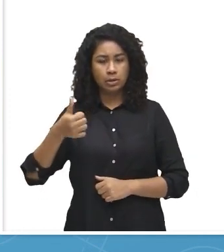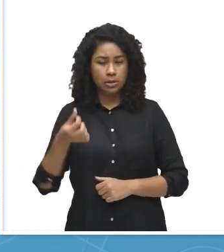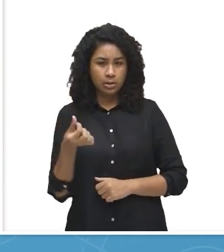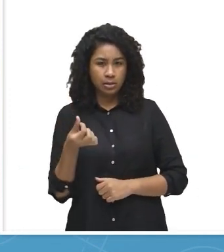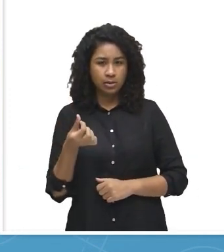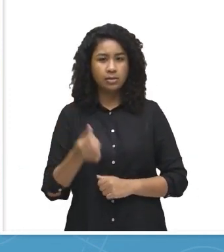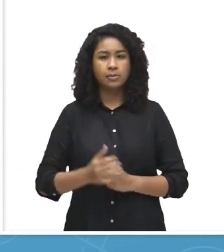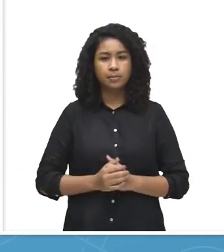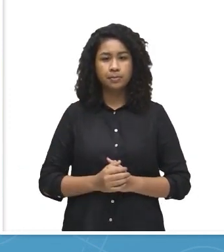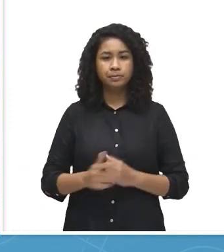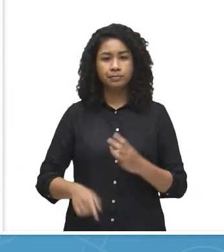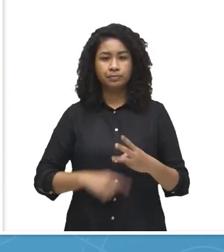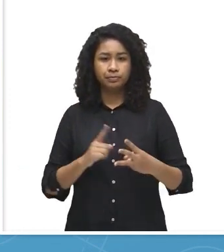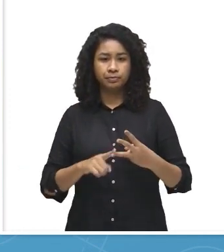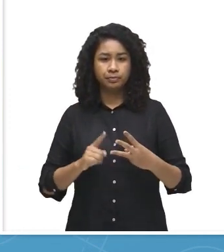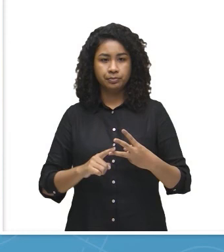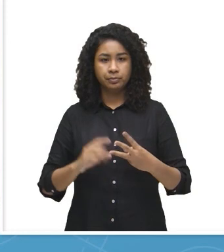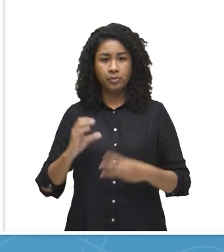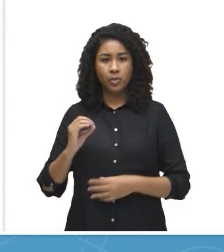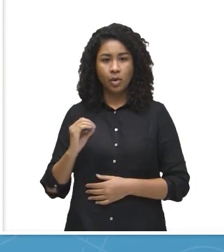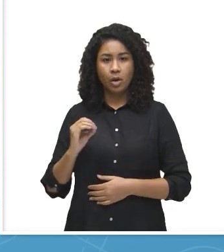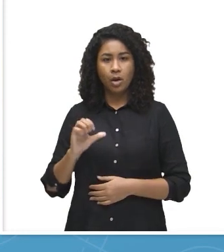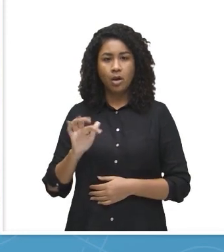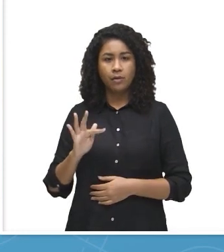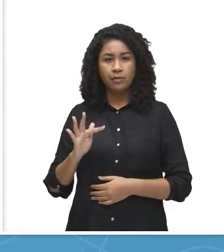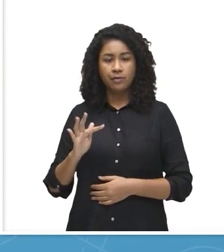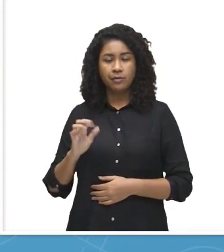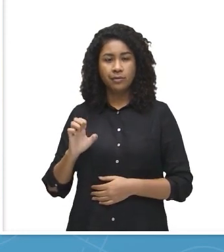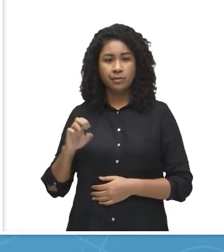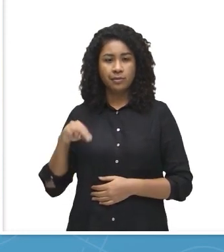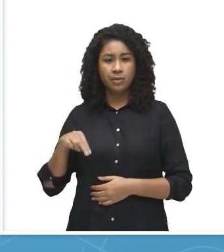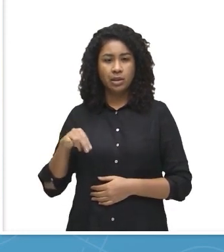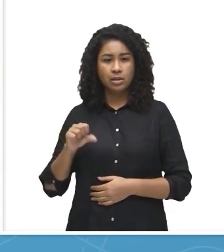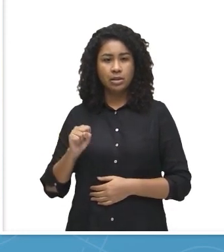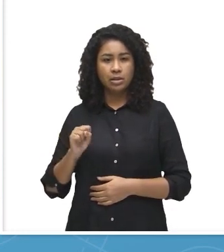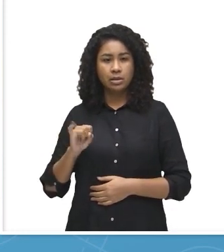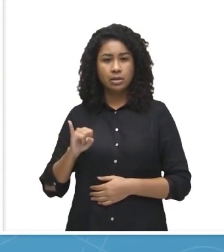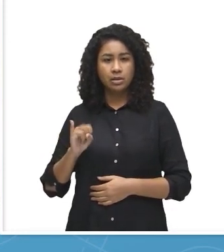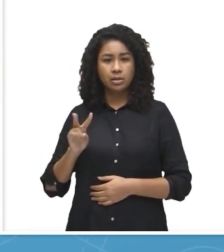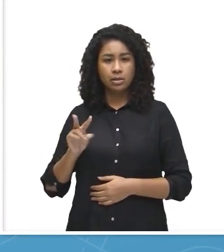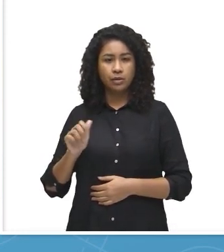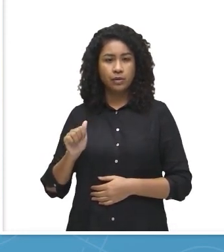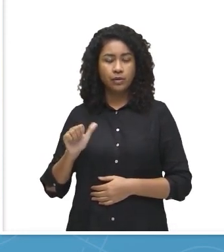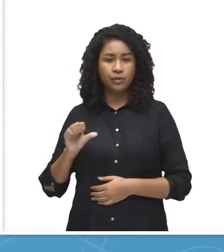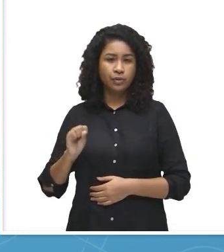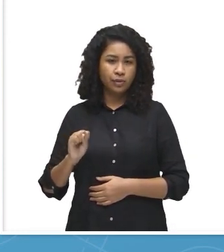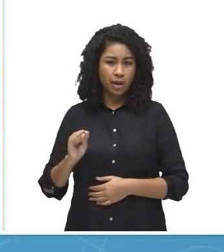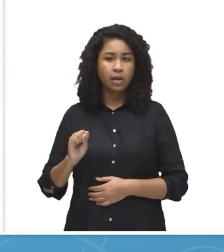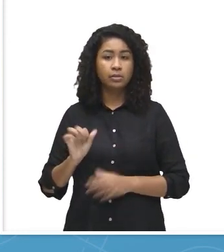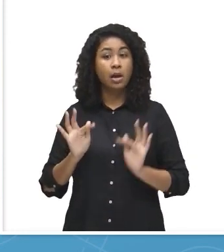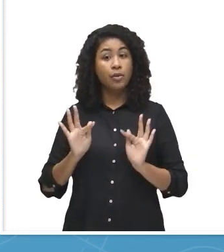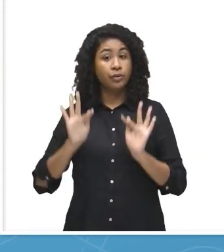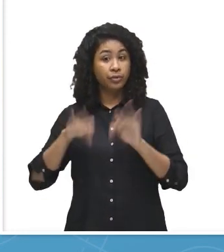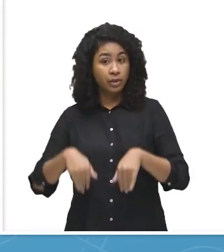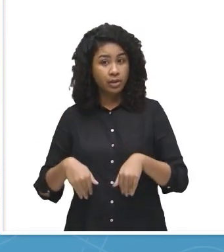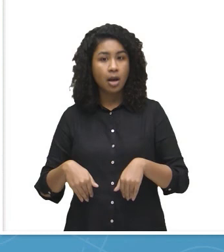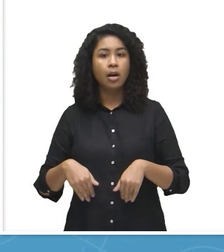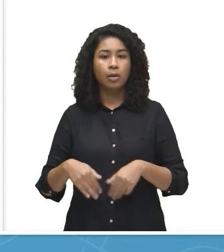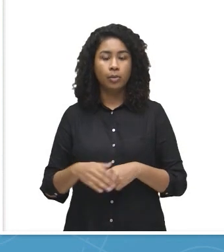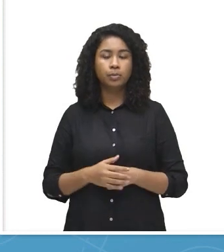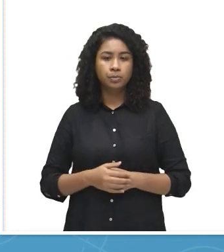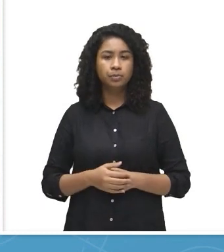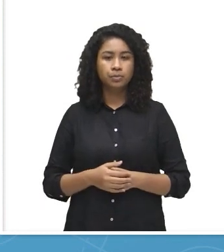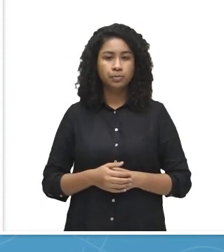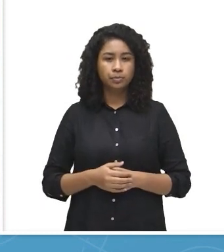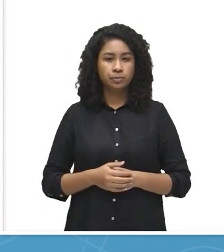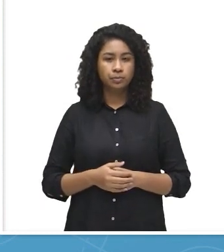1916, e a terceira fase, uma nova Guerra de Movimento, que foi uma ofensiva, a fase final, que durou